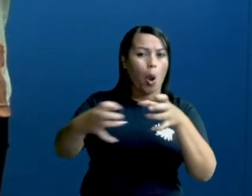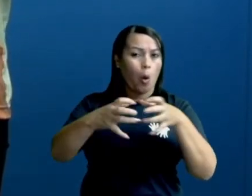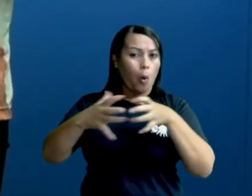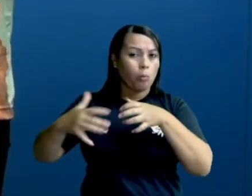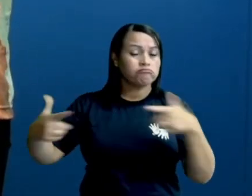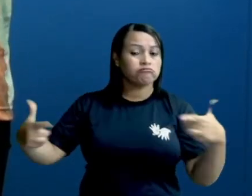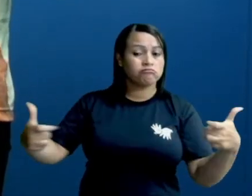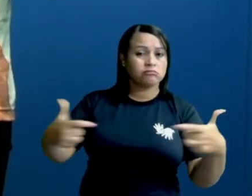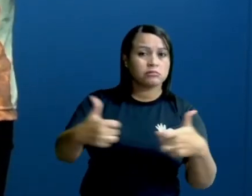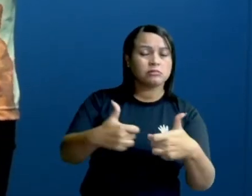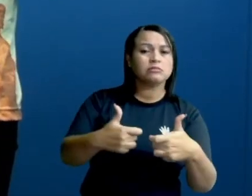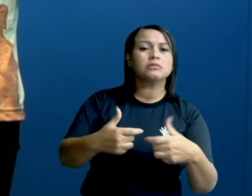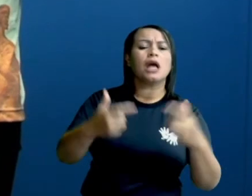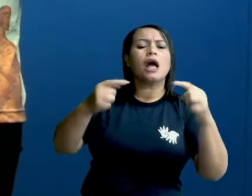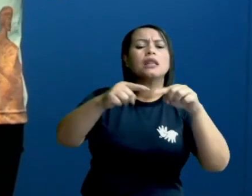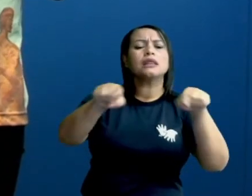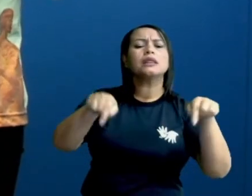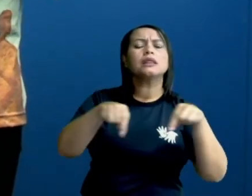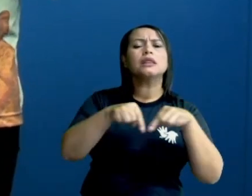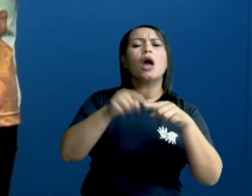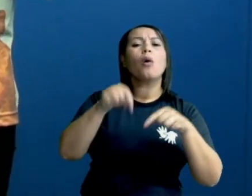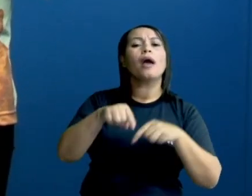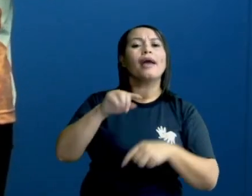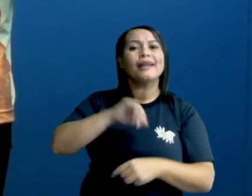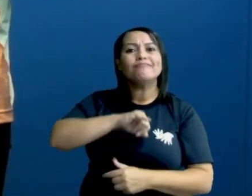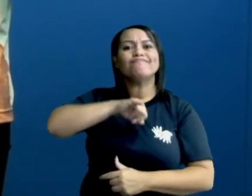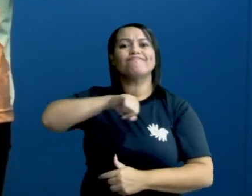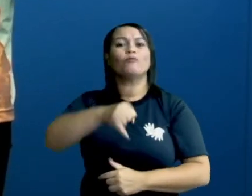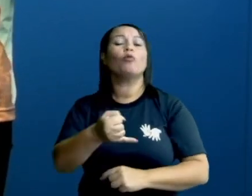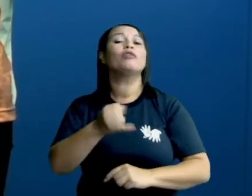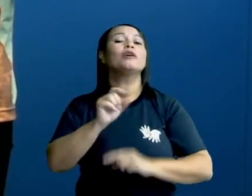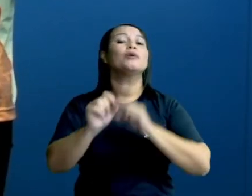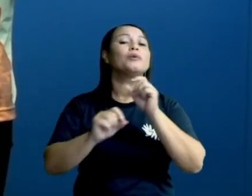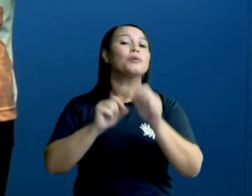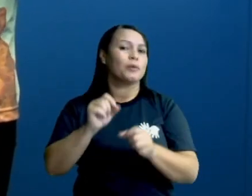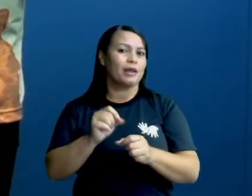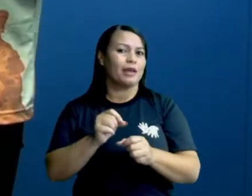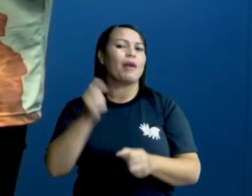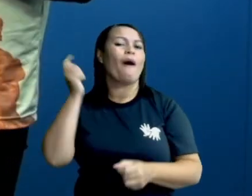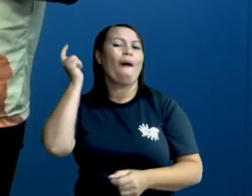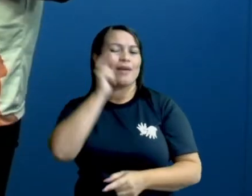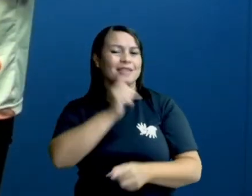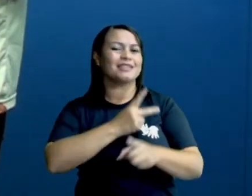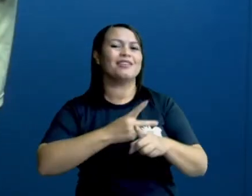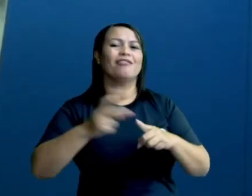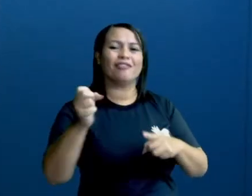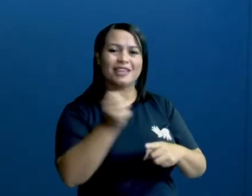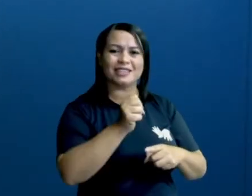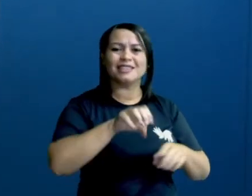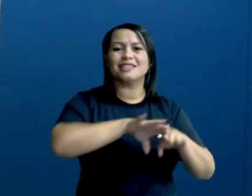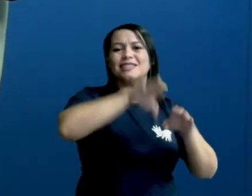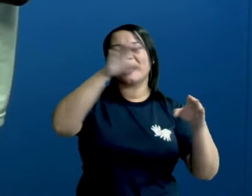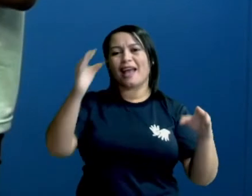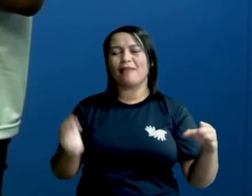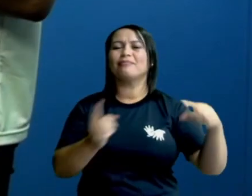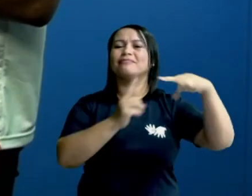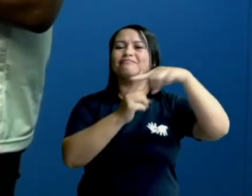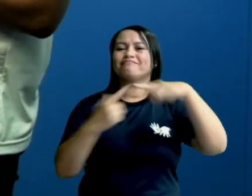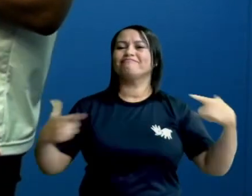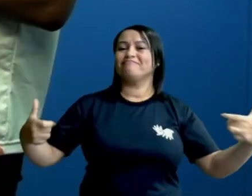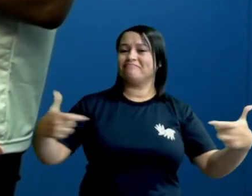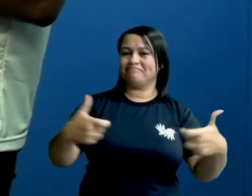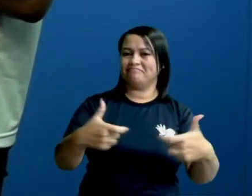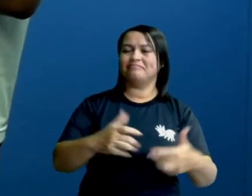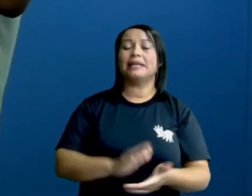certo? E a partir desse ambiente ele tira proveito para poder, né, vencer aí a Batalha do Monte das